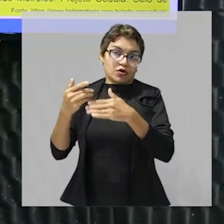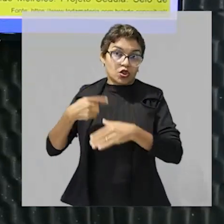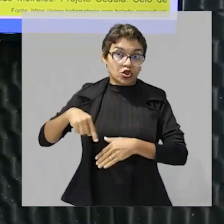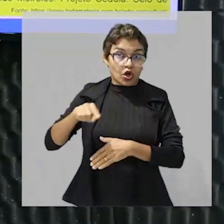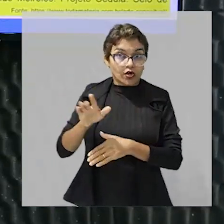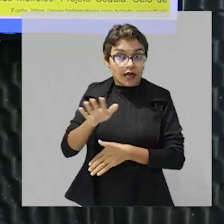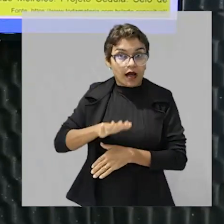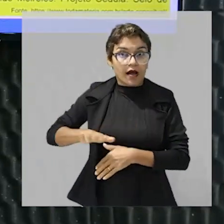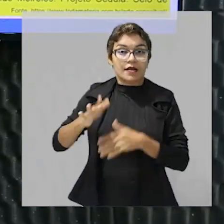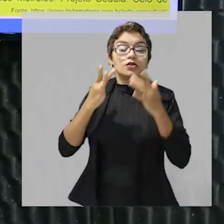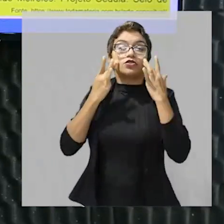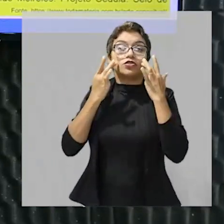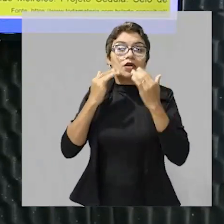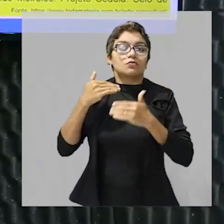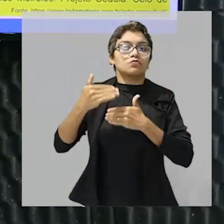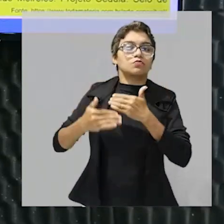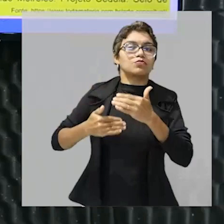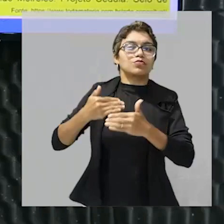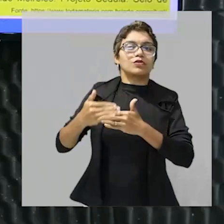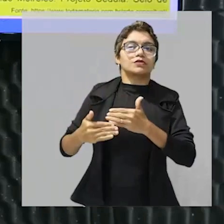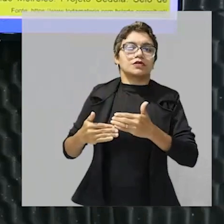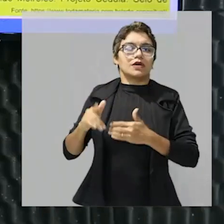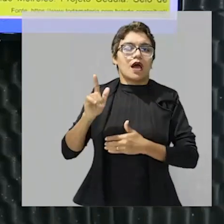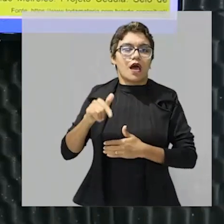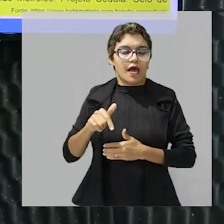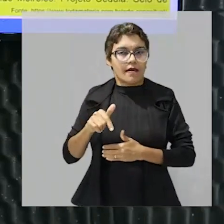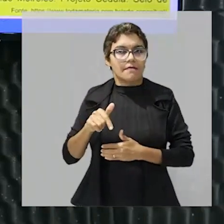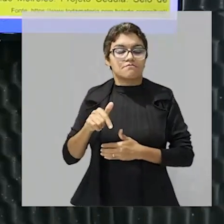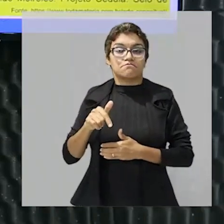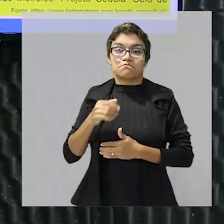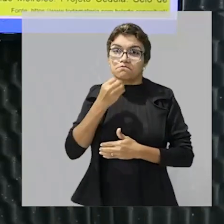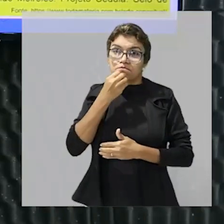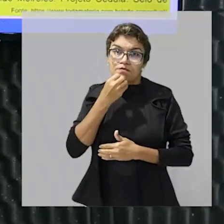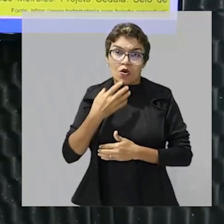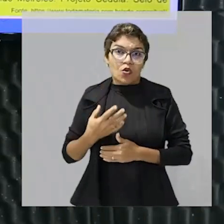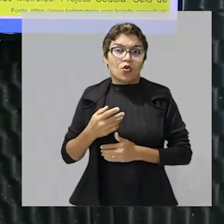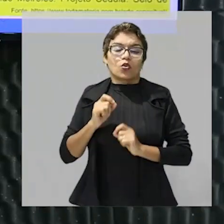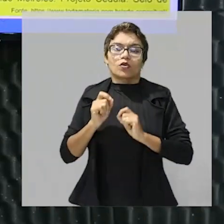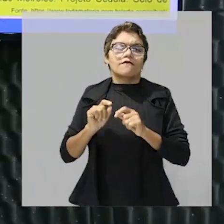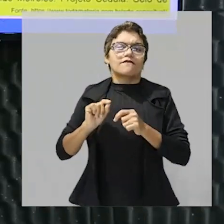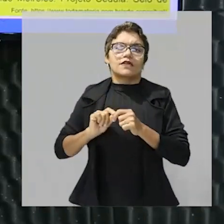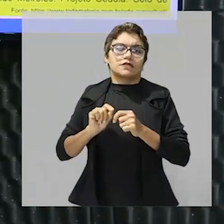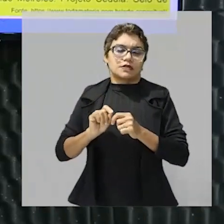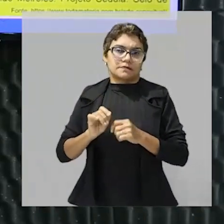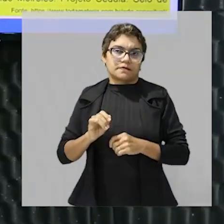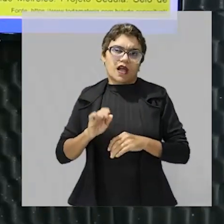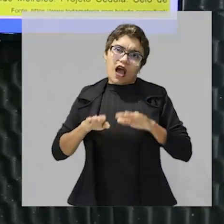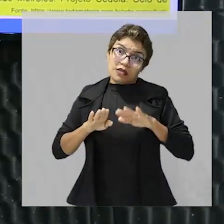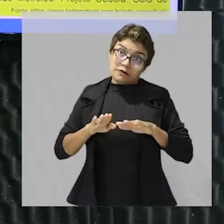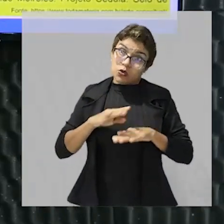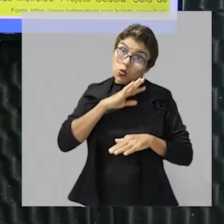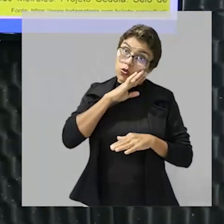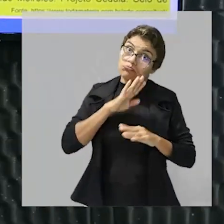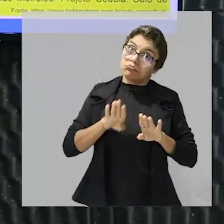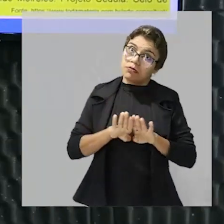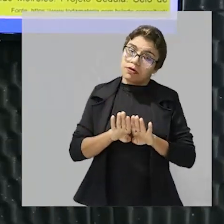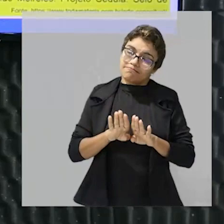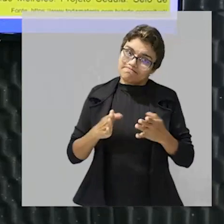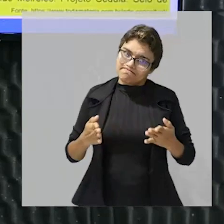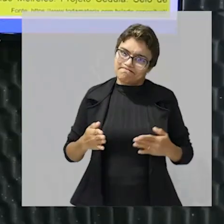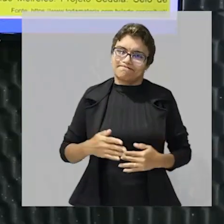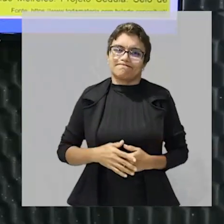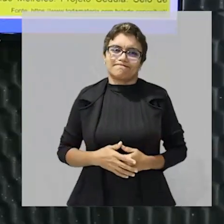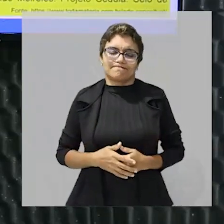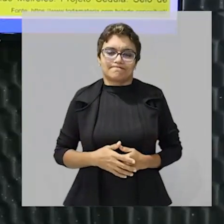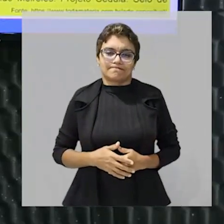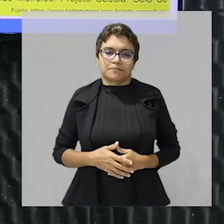o processo é uma das partes mais agradáveis do mundo de fazer. Ou, às vezes, desagradável, tem essa também.